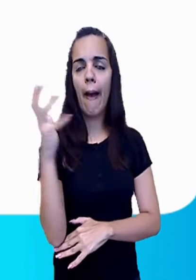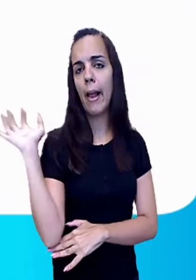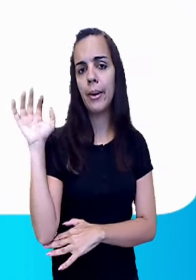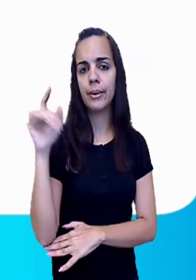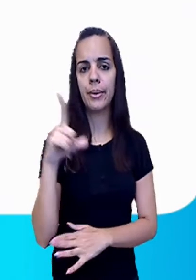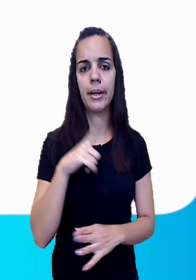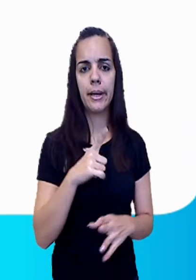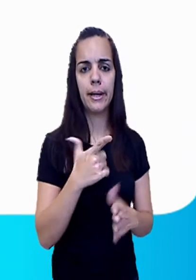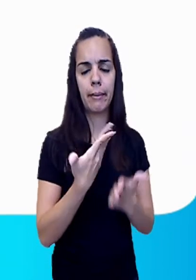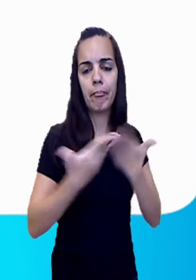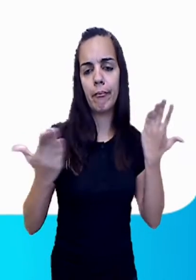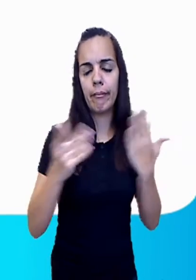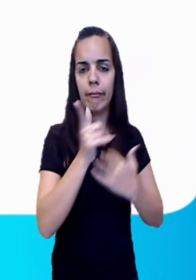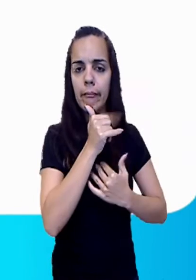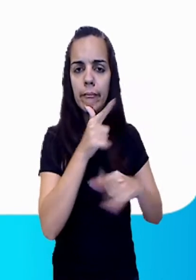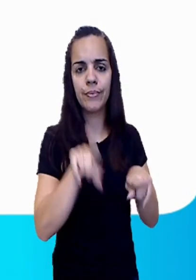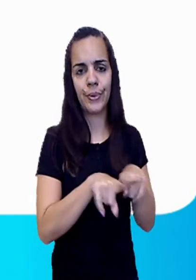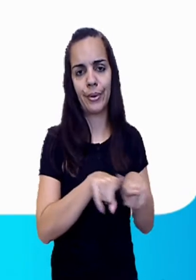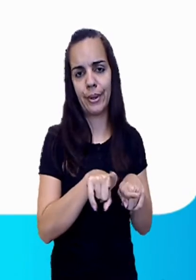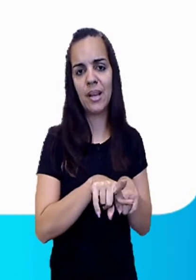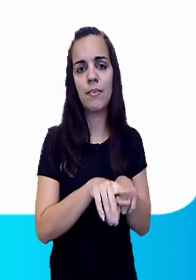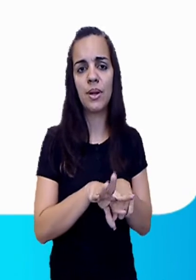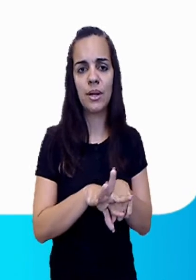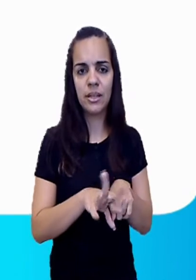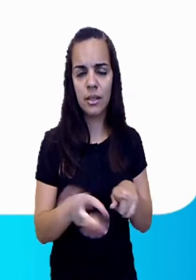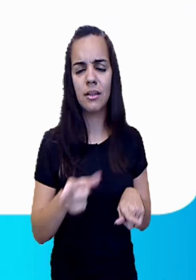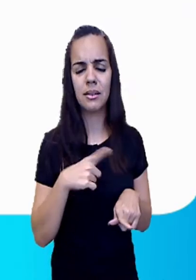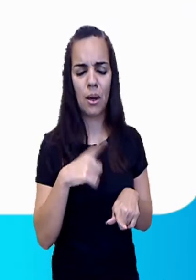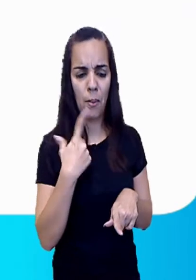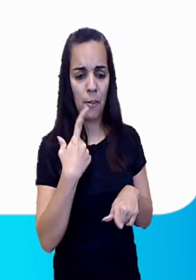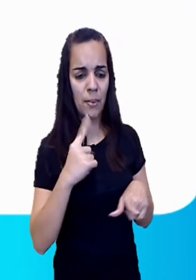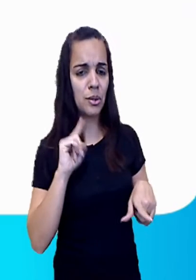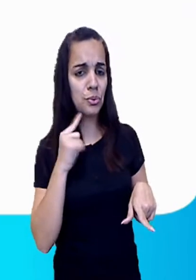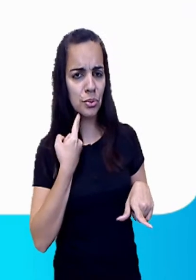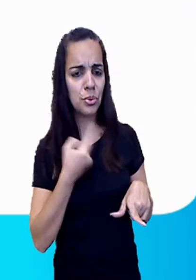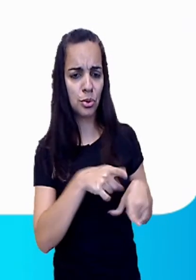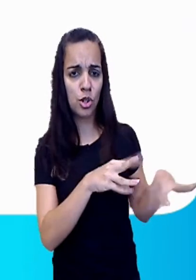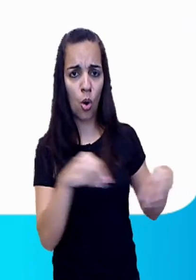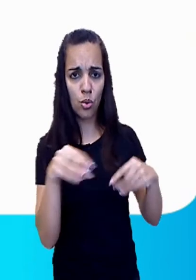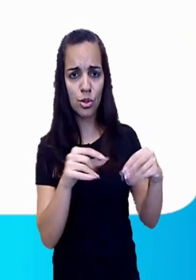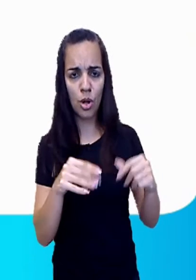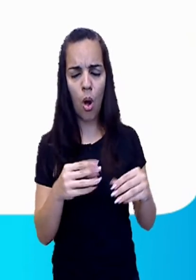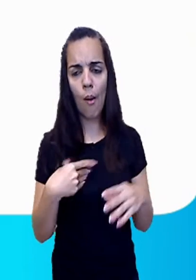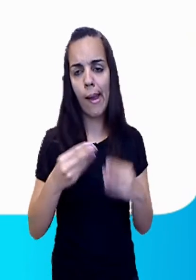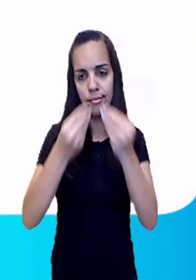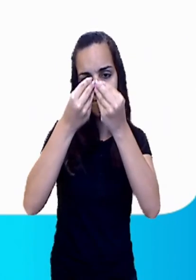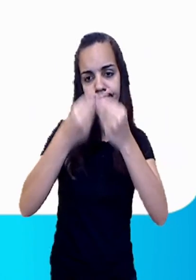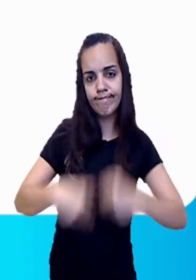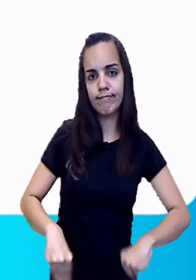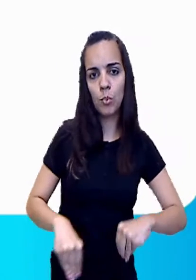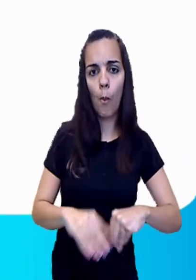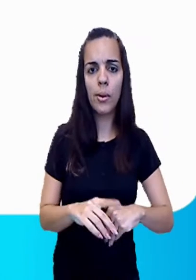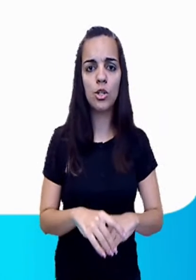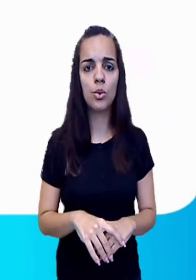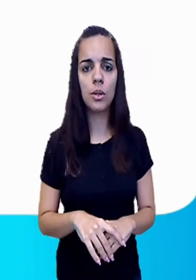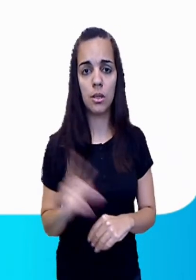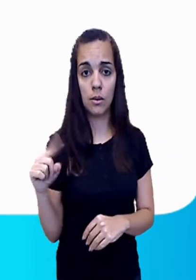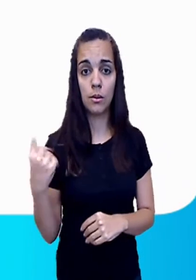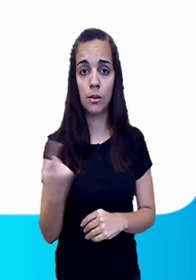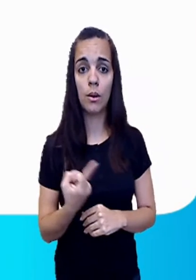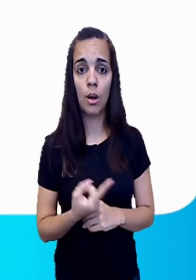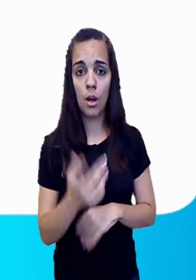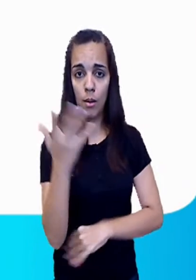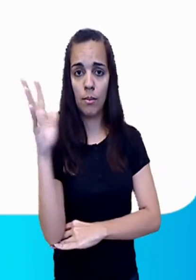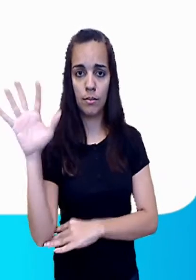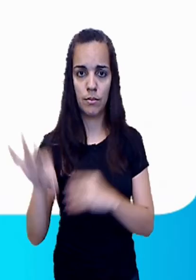quanto a água. Então, a contaminação do solo é extremamente prejudicial. A gente tem também a poluição